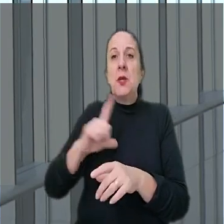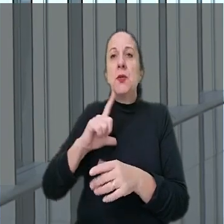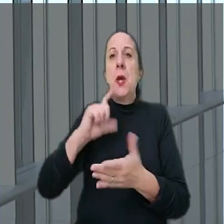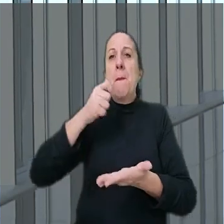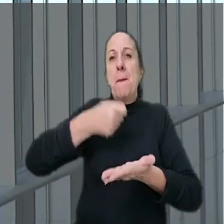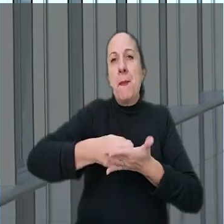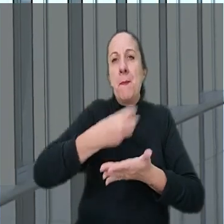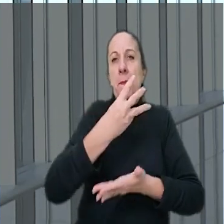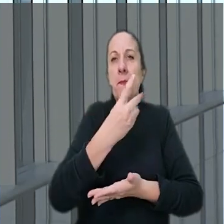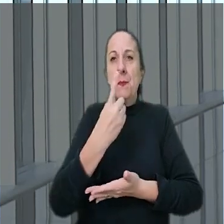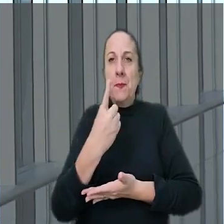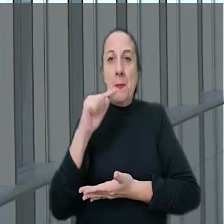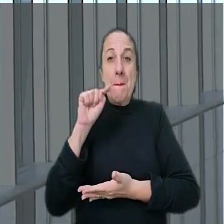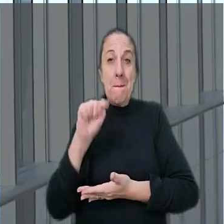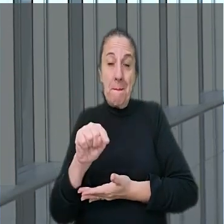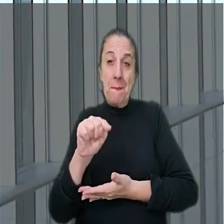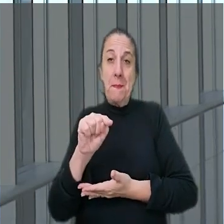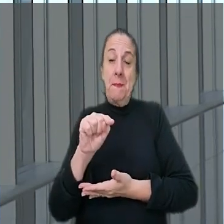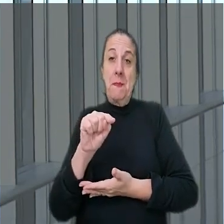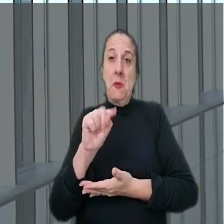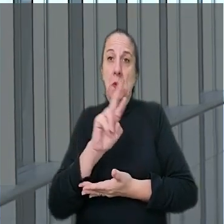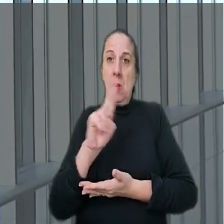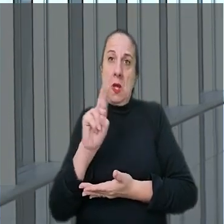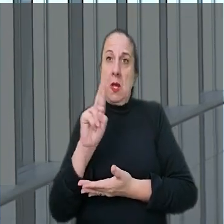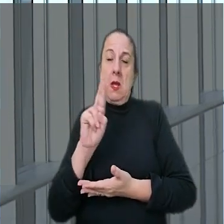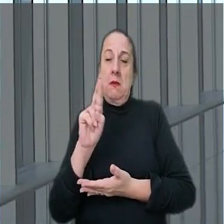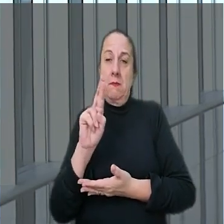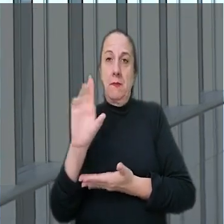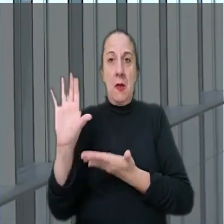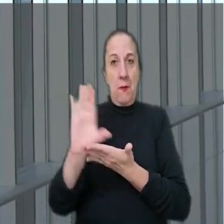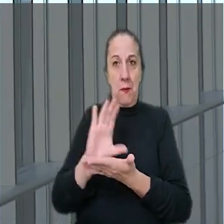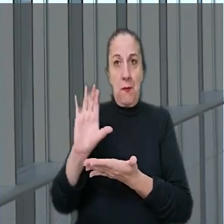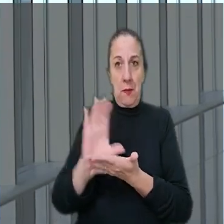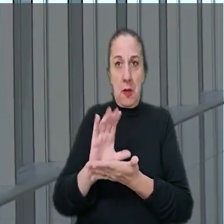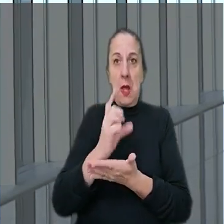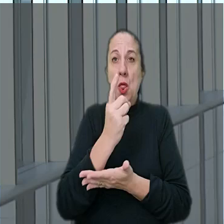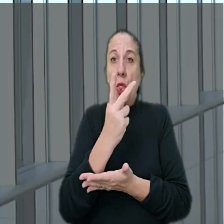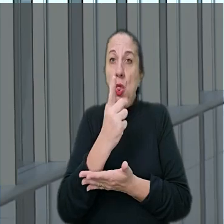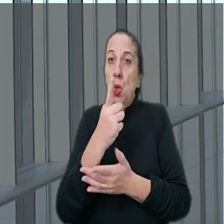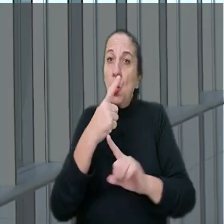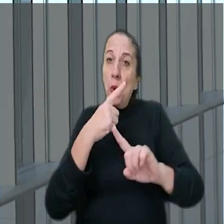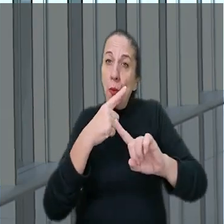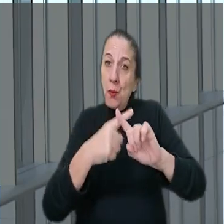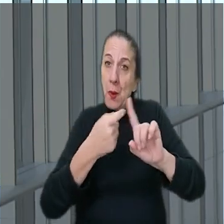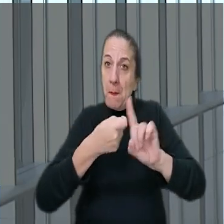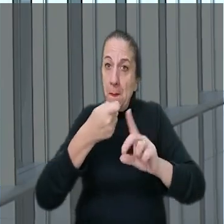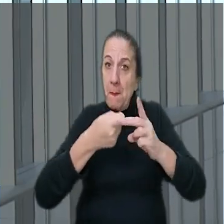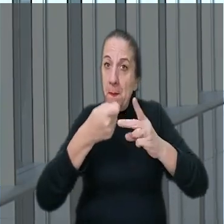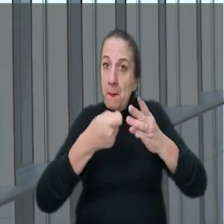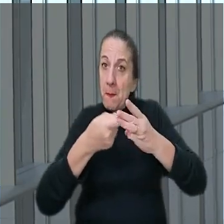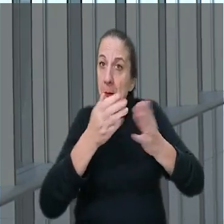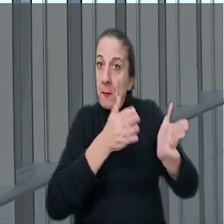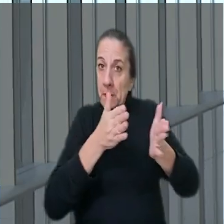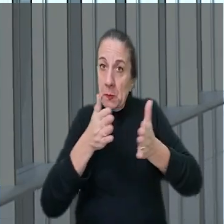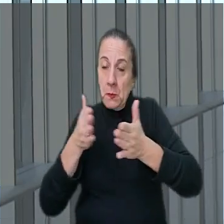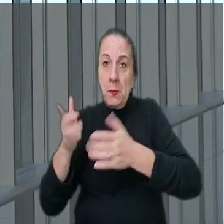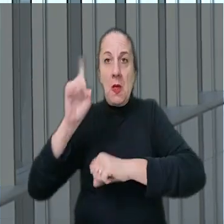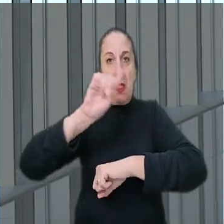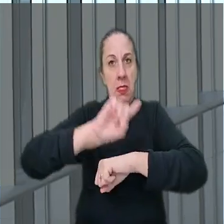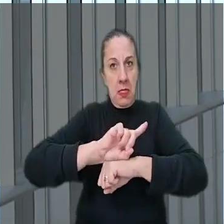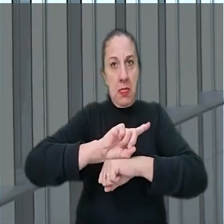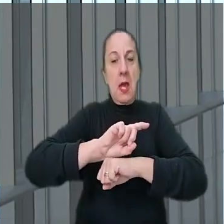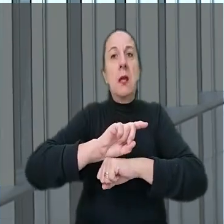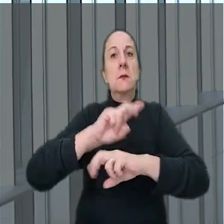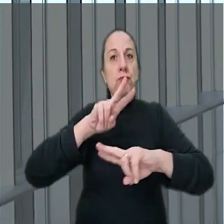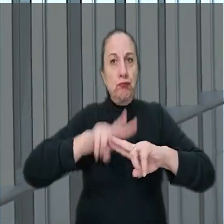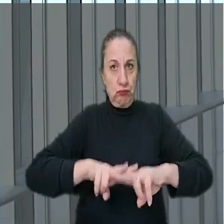dispensado previa o pagamento de R$ 32 mil em verbas rescisórias. O valor seria pago em 12 parcelas mensais e